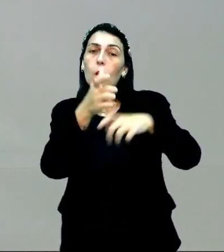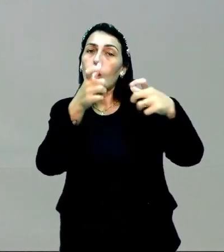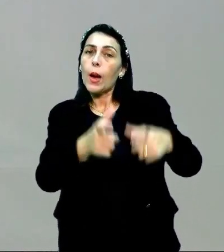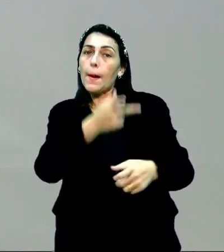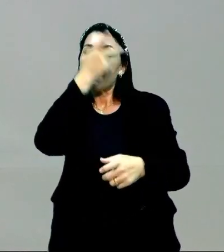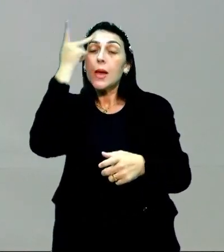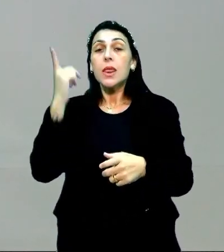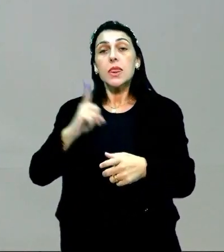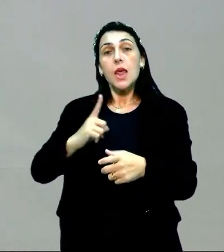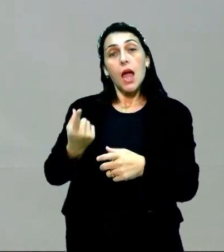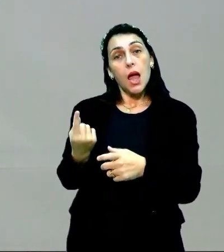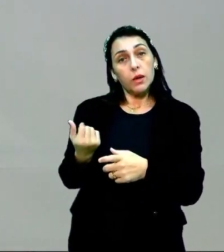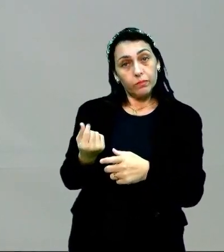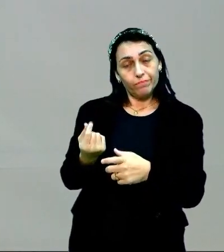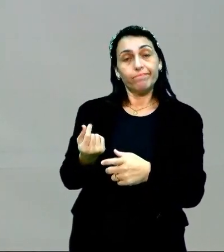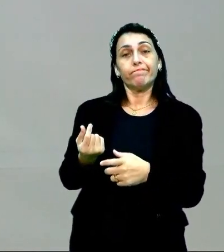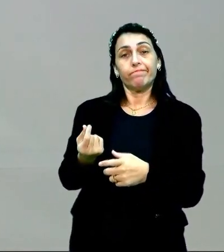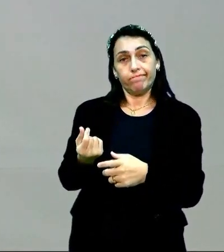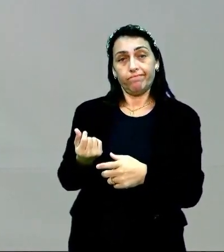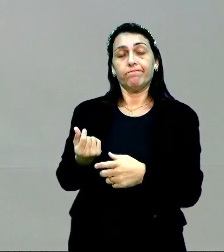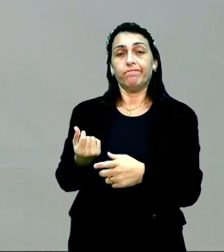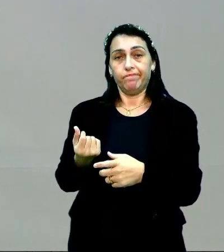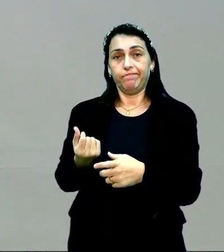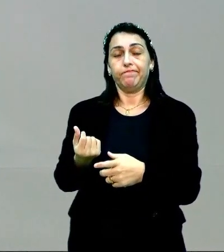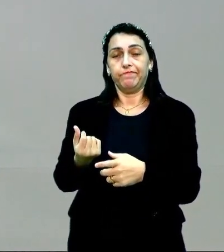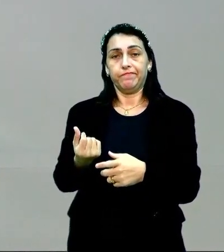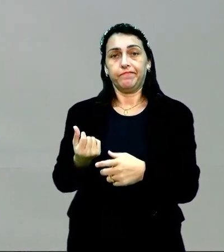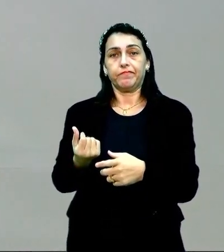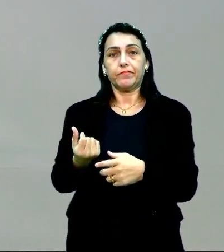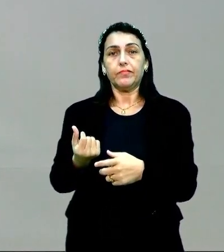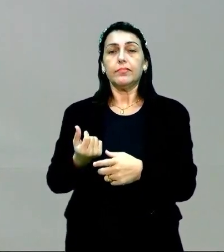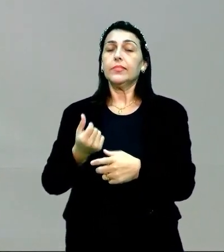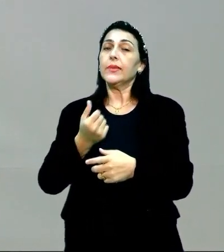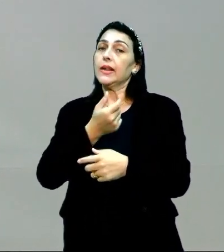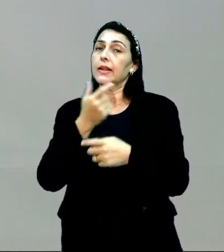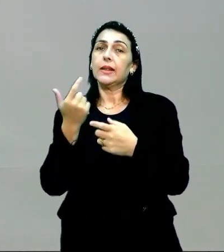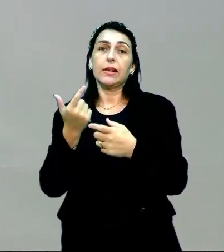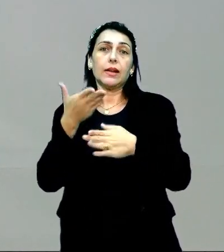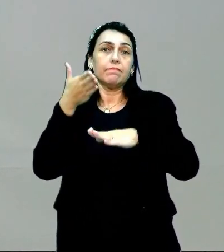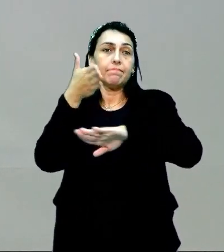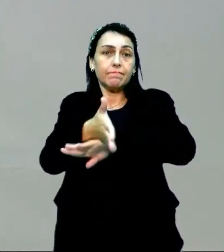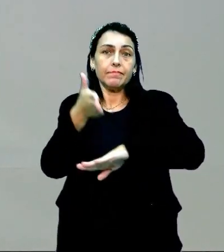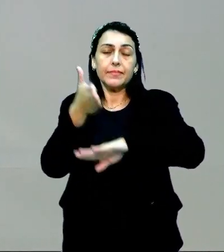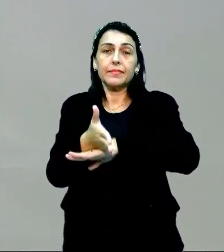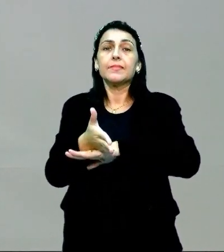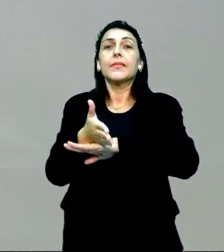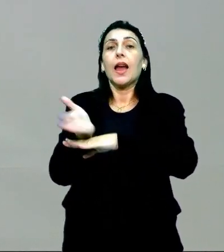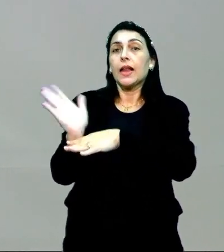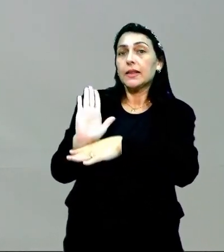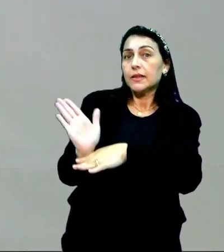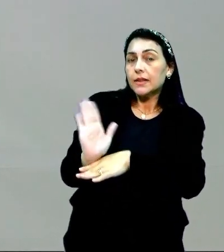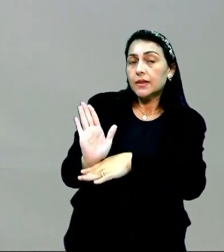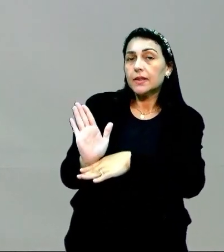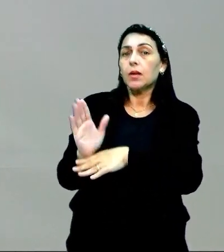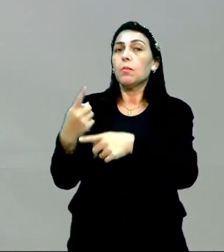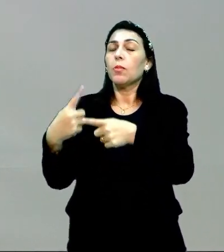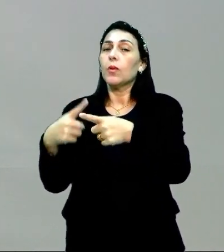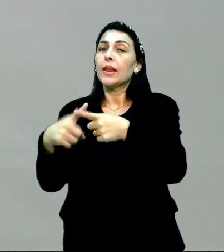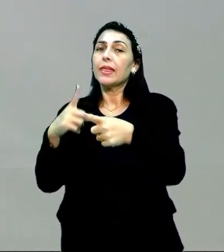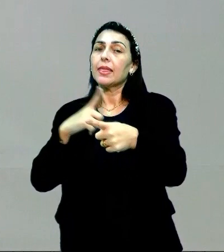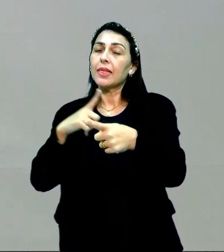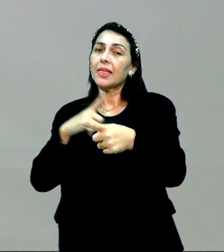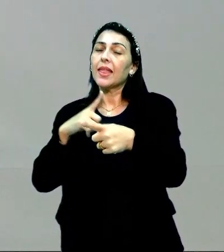lugares são pessoas que têm um certo poder aquisitivo e que nem todo mundo tem acesso à sétima arte por causa disso. Então,